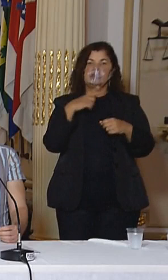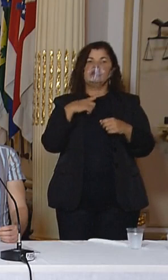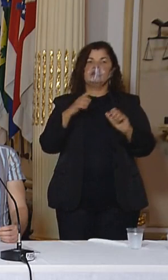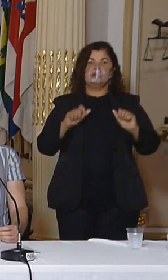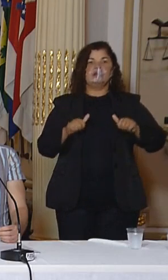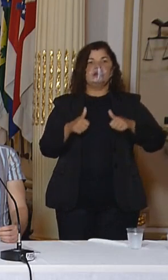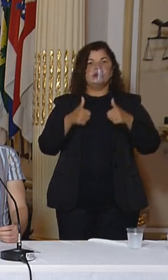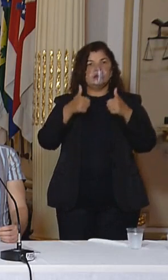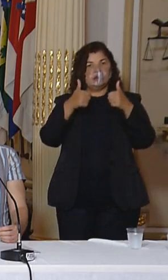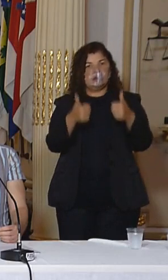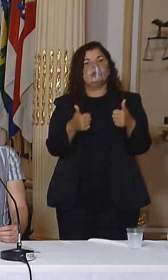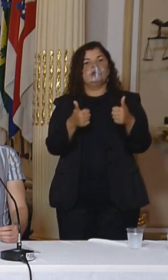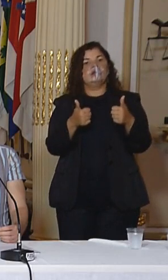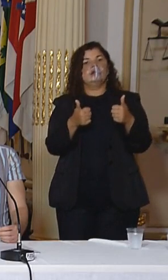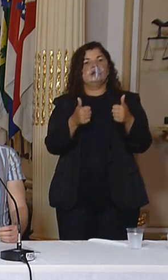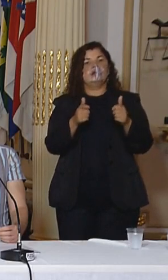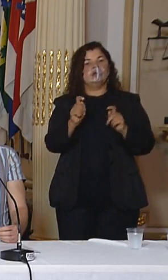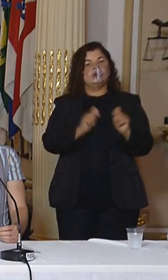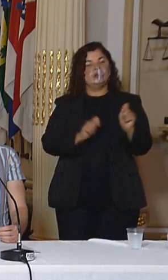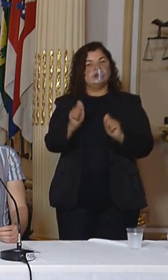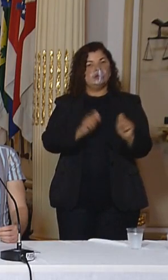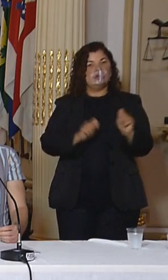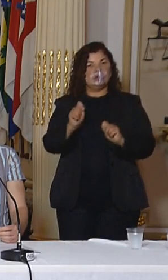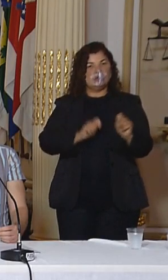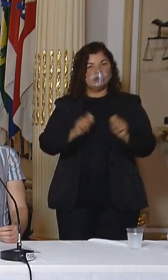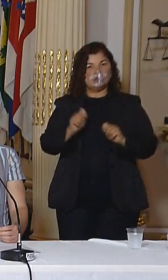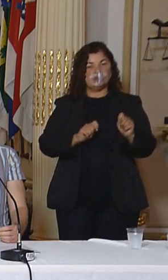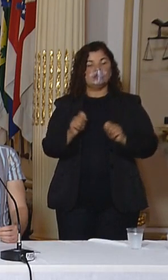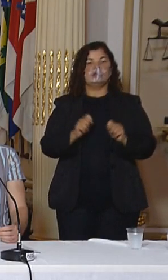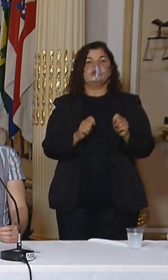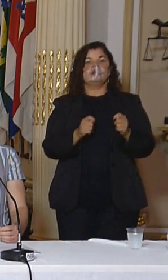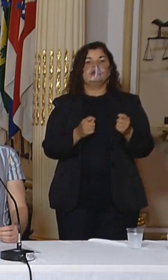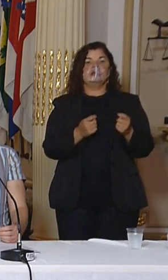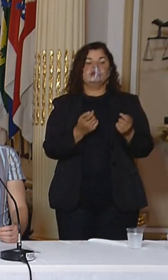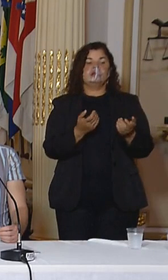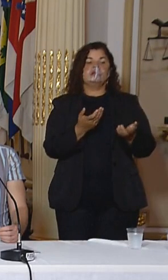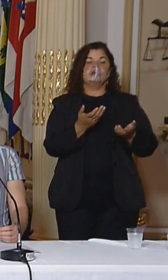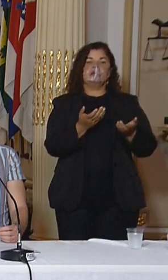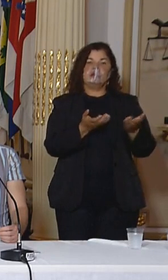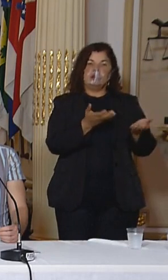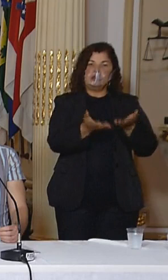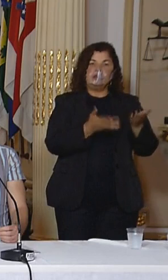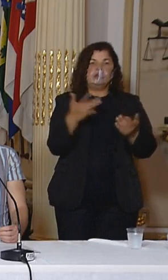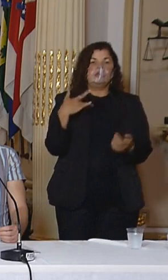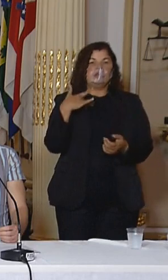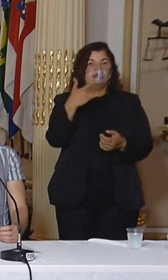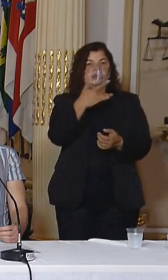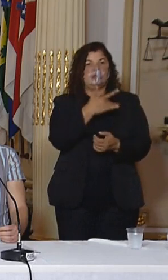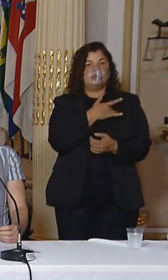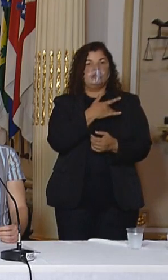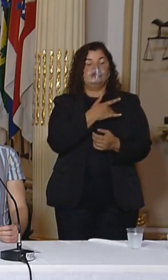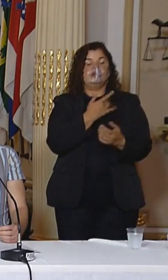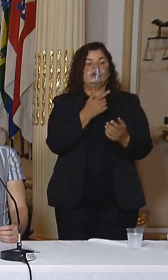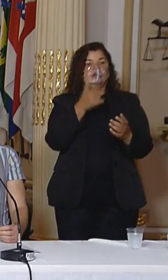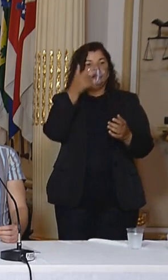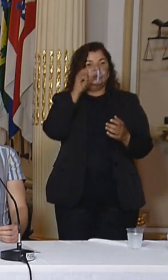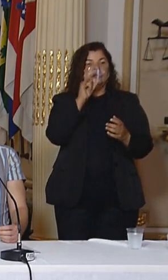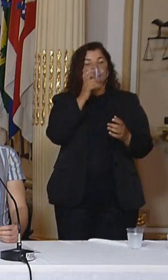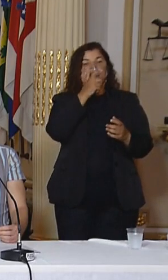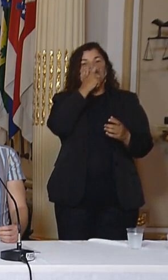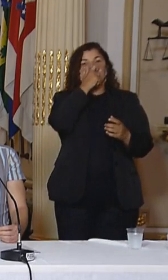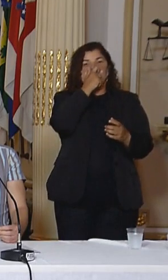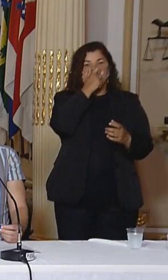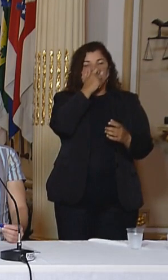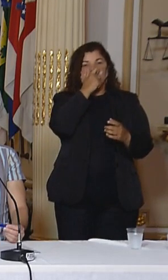possa estar sob um maior controle na assistência à saúde e uma menor pressão